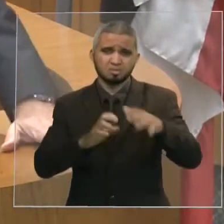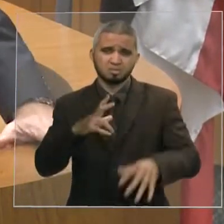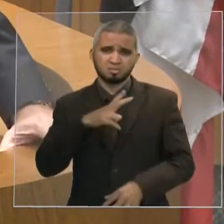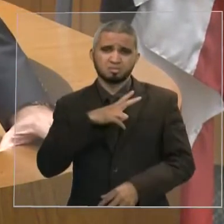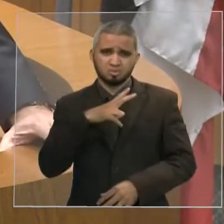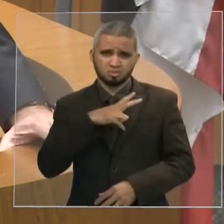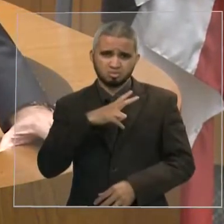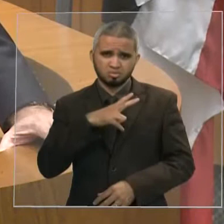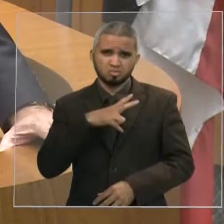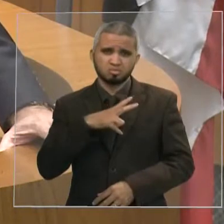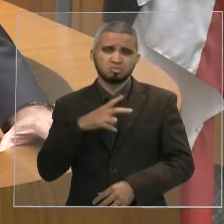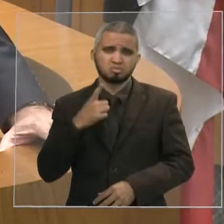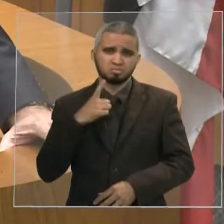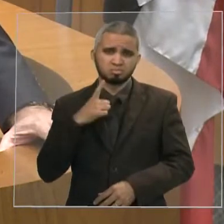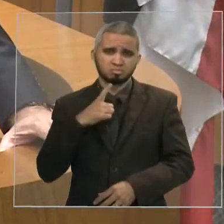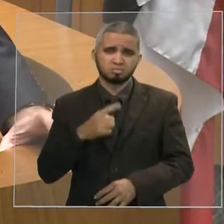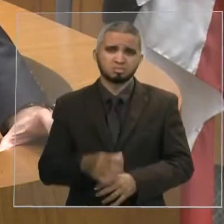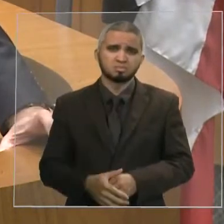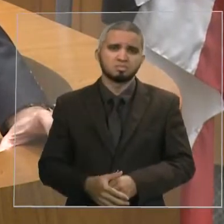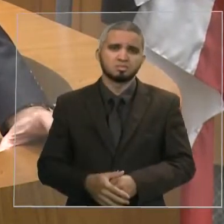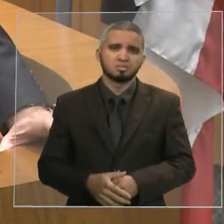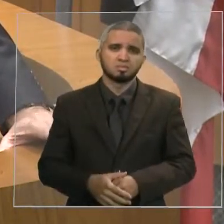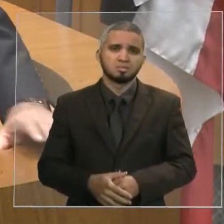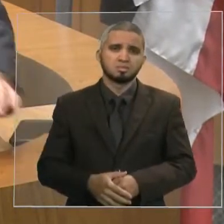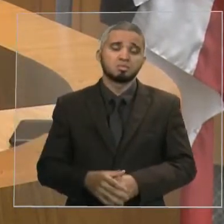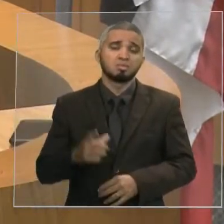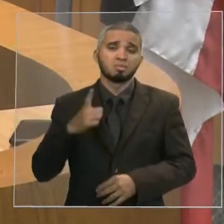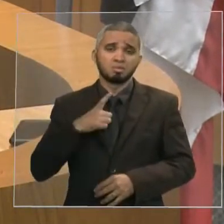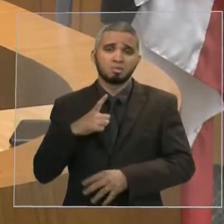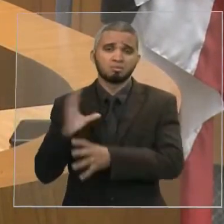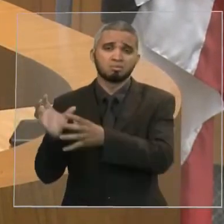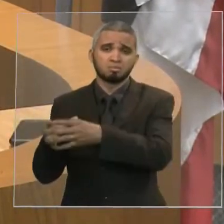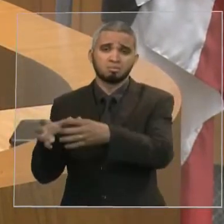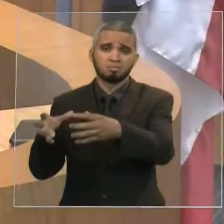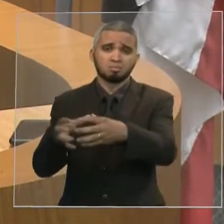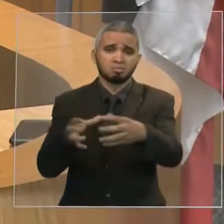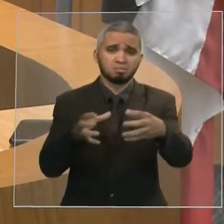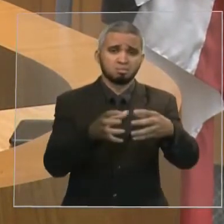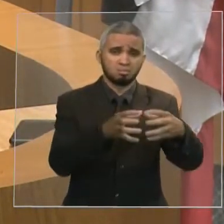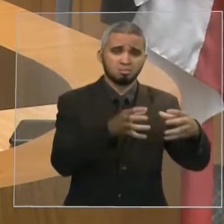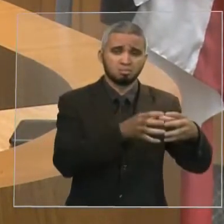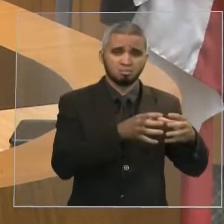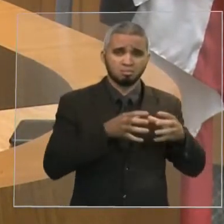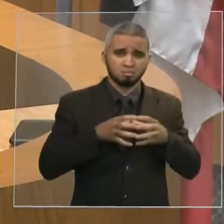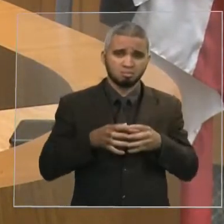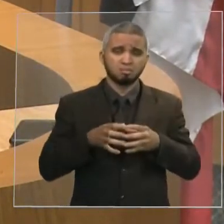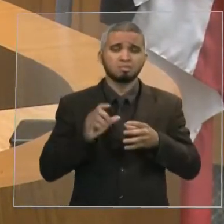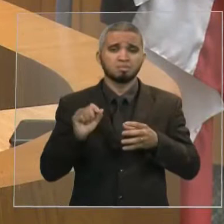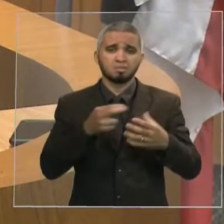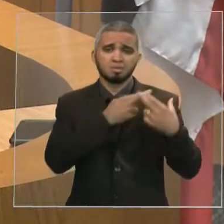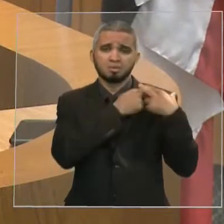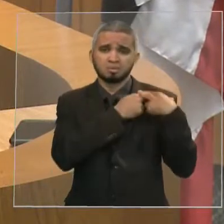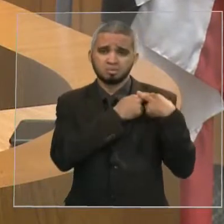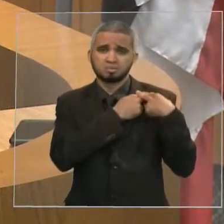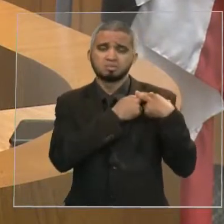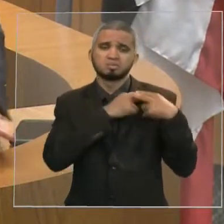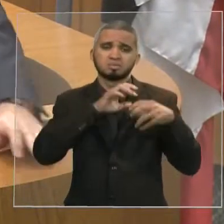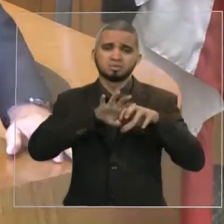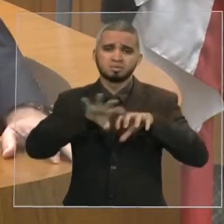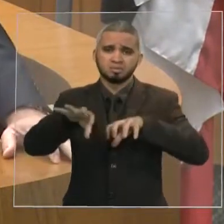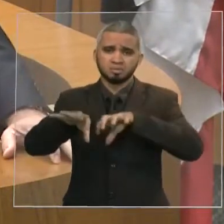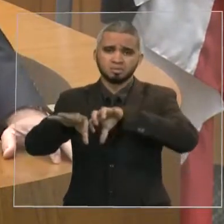que têm as suas funções totalmente independentes.